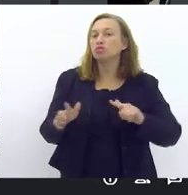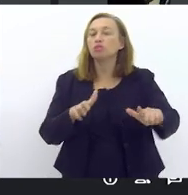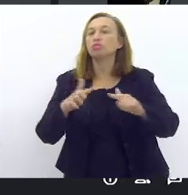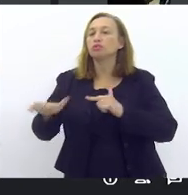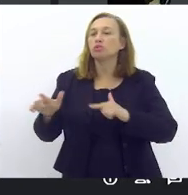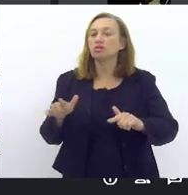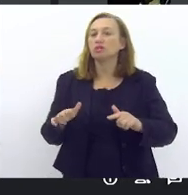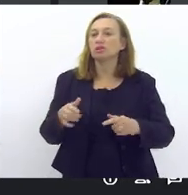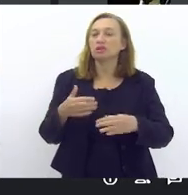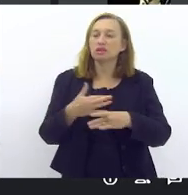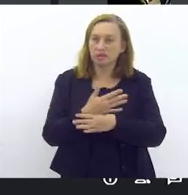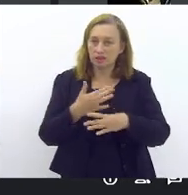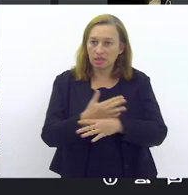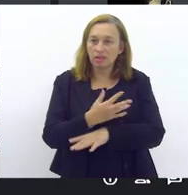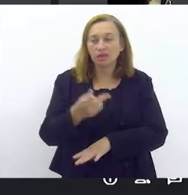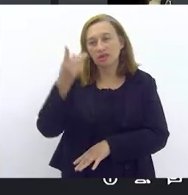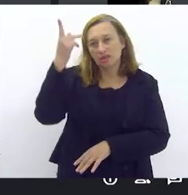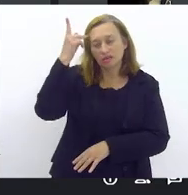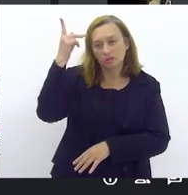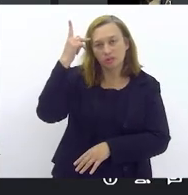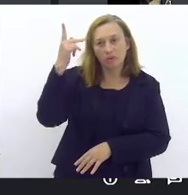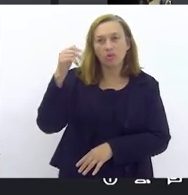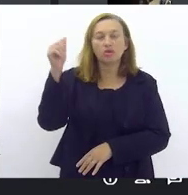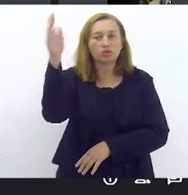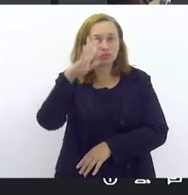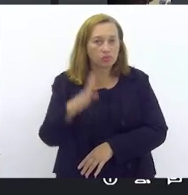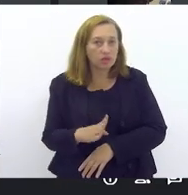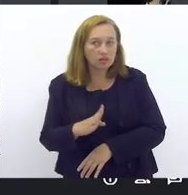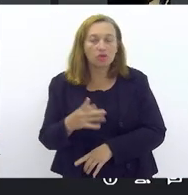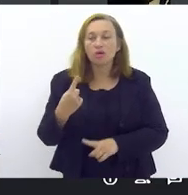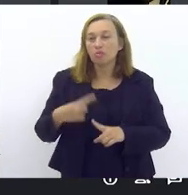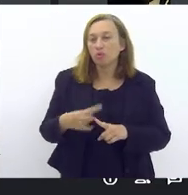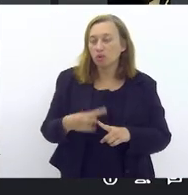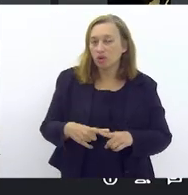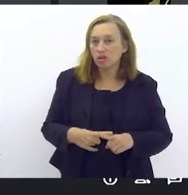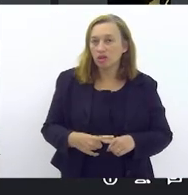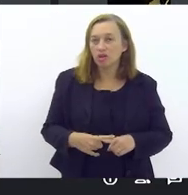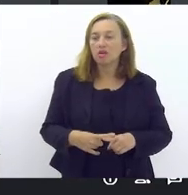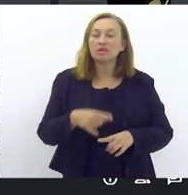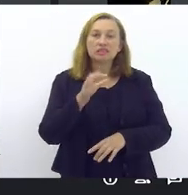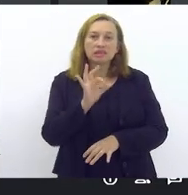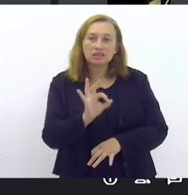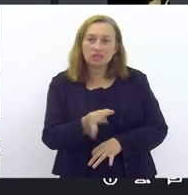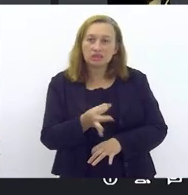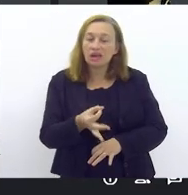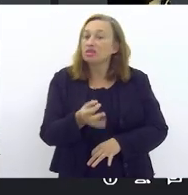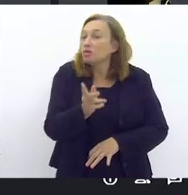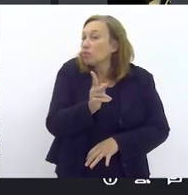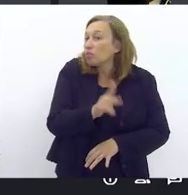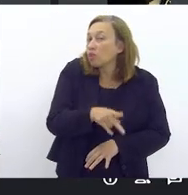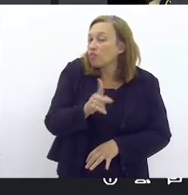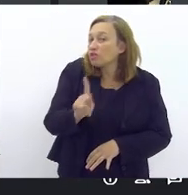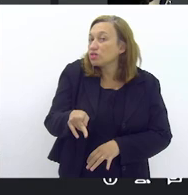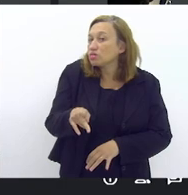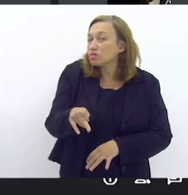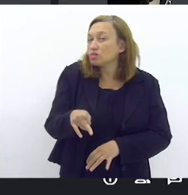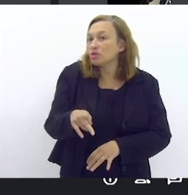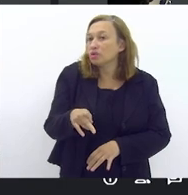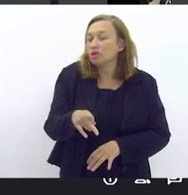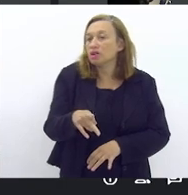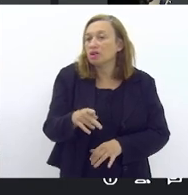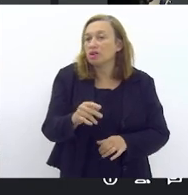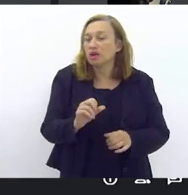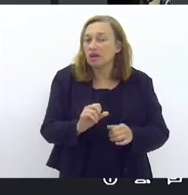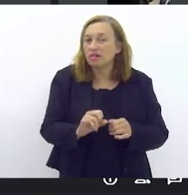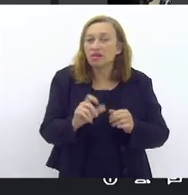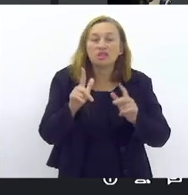outras cidades, São Paulo e do Brasil, porque elas são, de fato, professoras, elas exercem a carreira